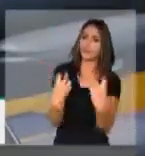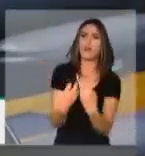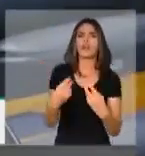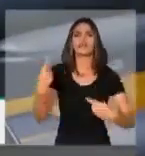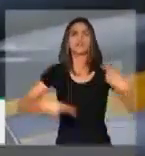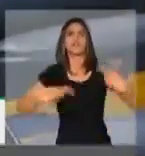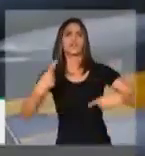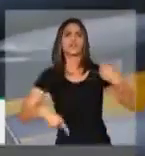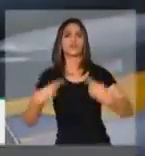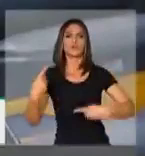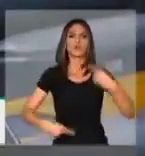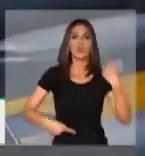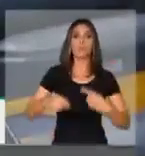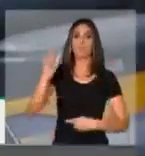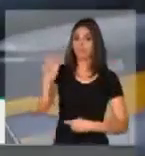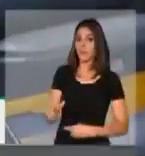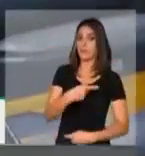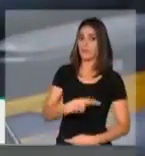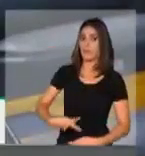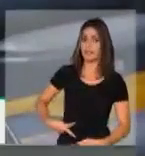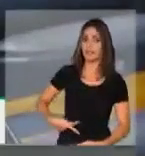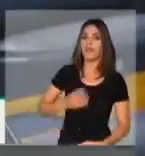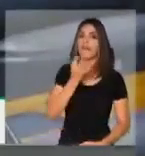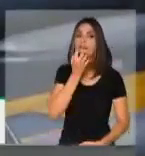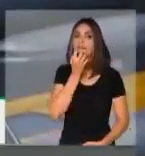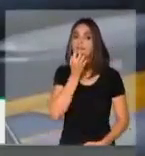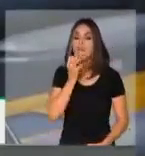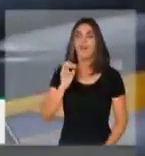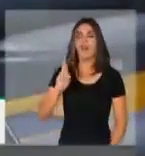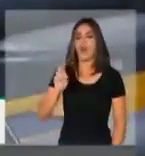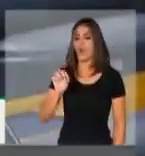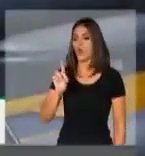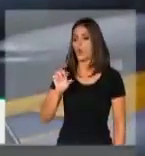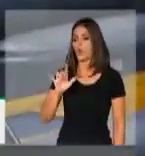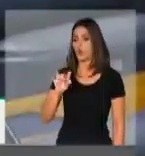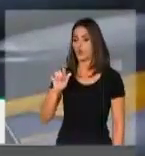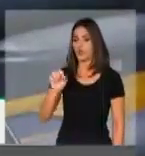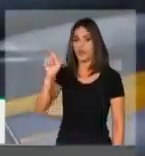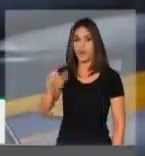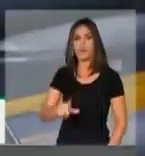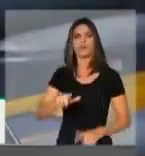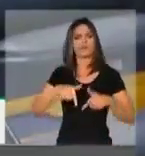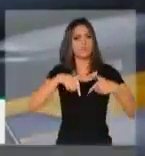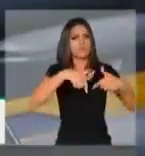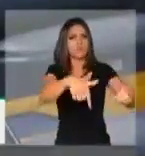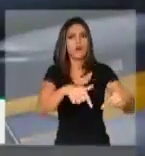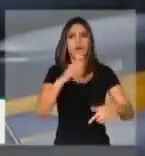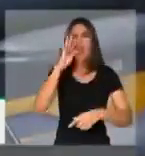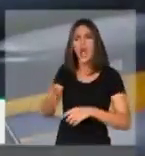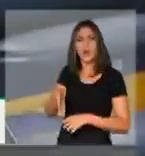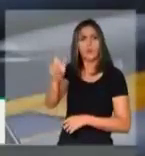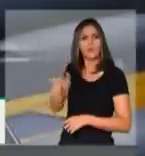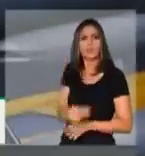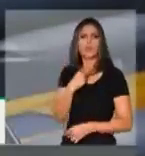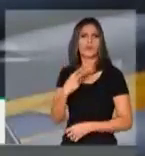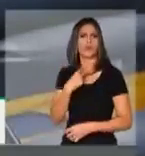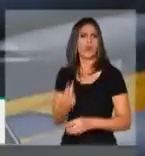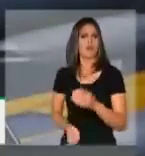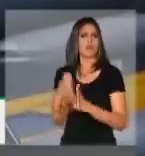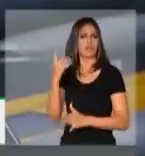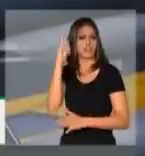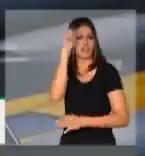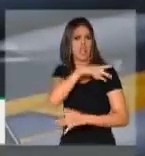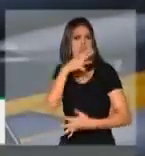presidente da Câmara tem feito um grande trabalho para poder aprovar a Previdência. Ninguém pode acusá-lo de que está criando dificuldades para aprovar a